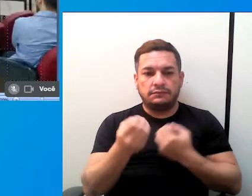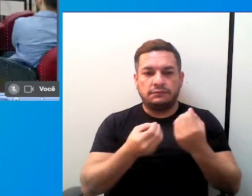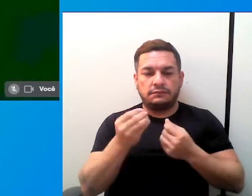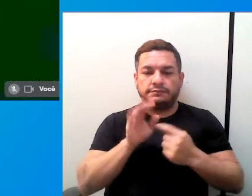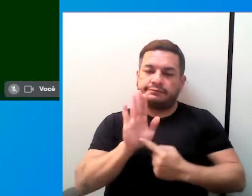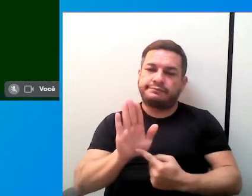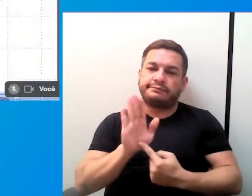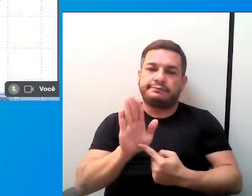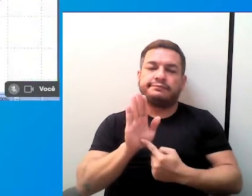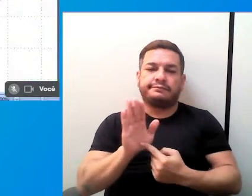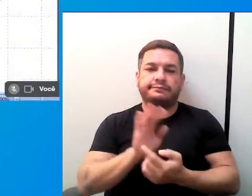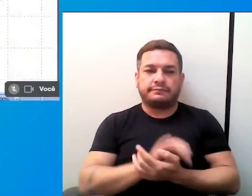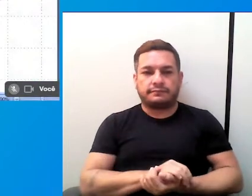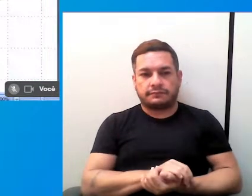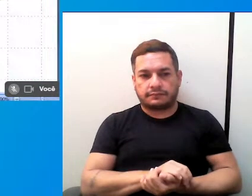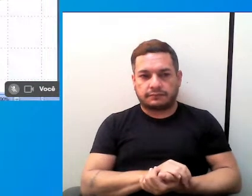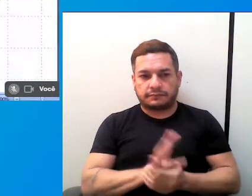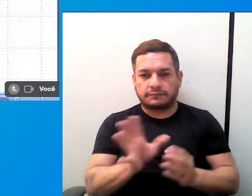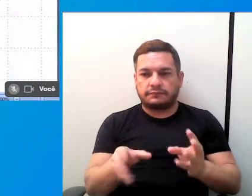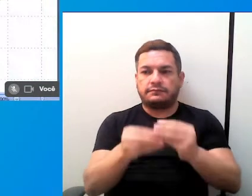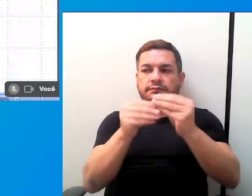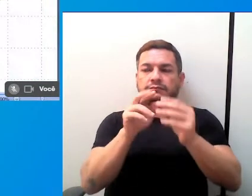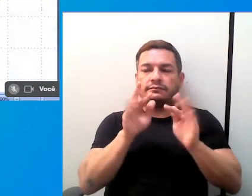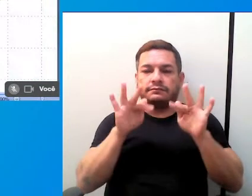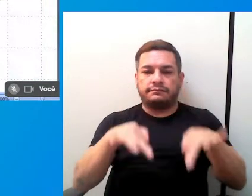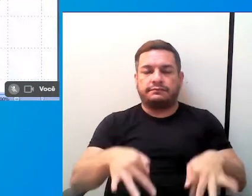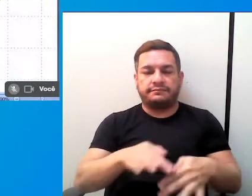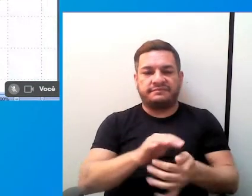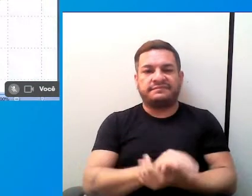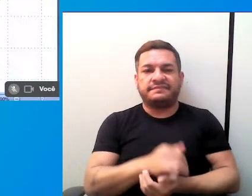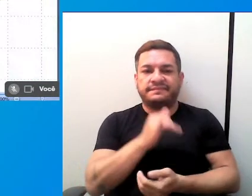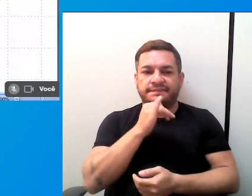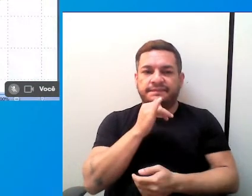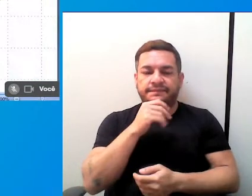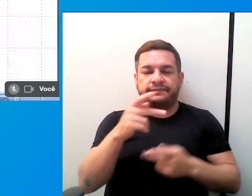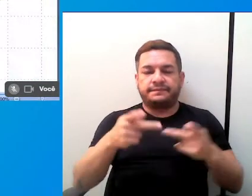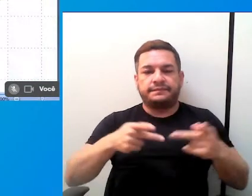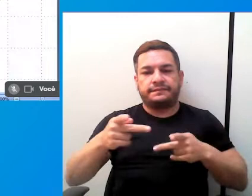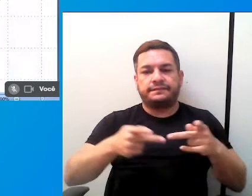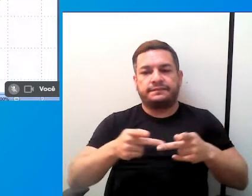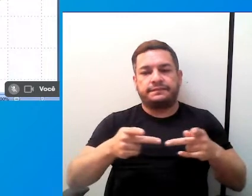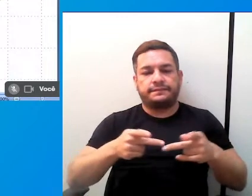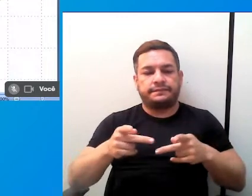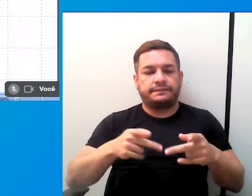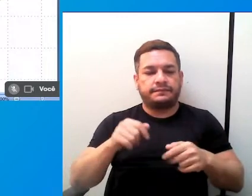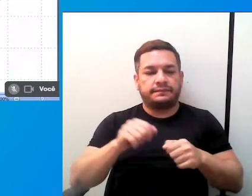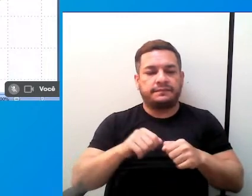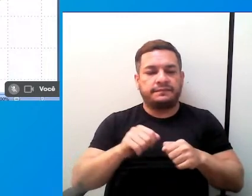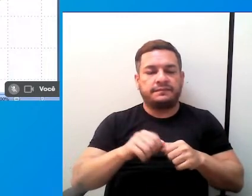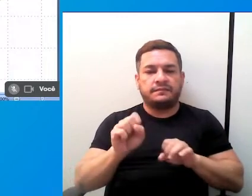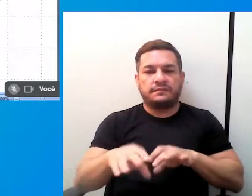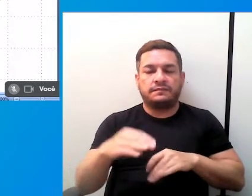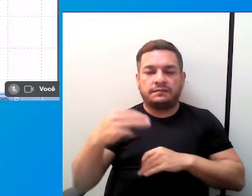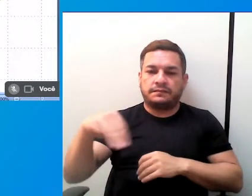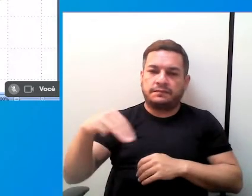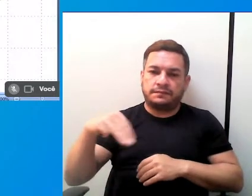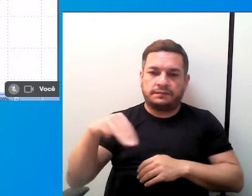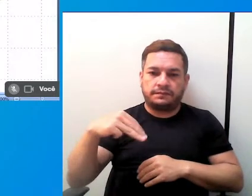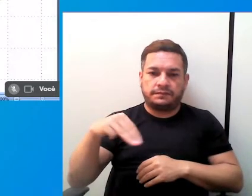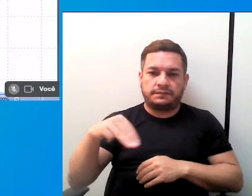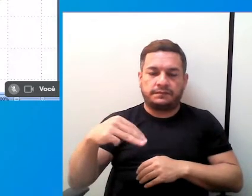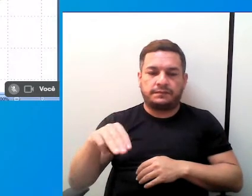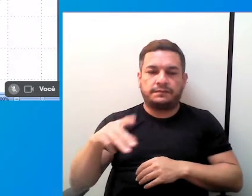a apresentação dos resultados. Aqui, um exemplo de um projeto que foi um projeto de ensino de matemática, onde